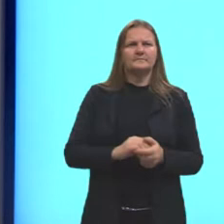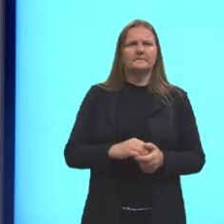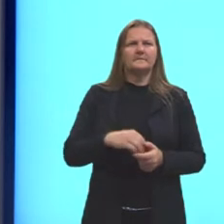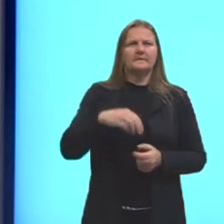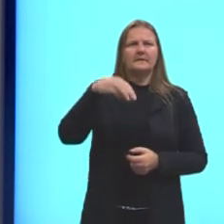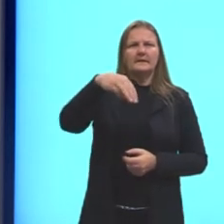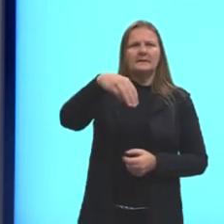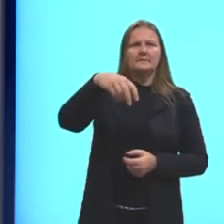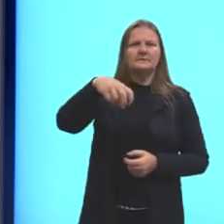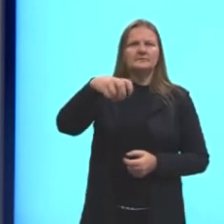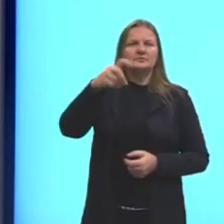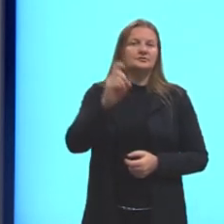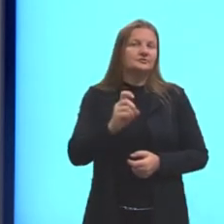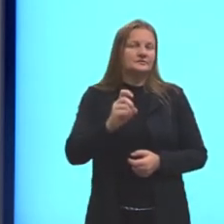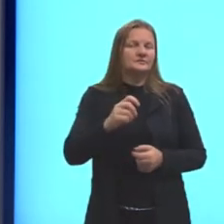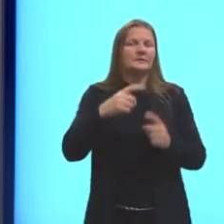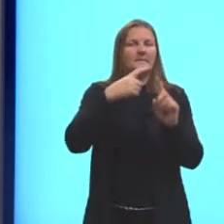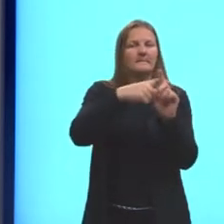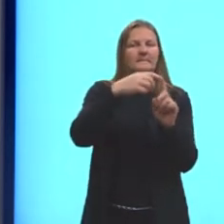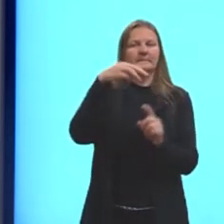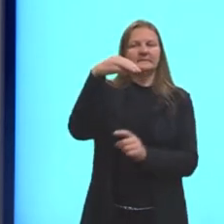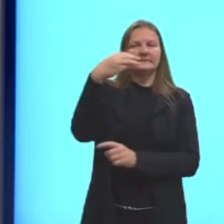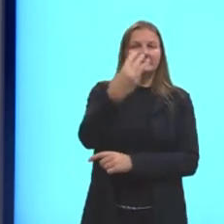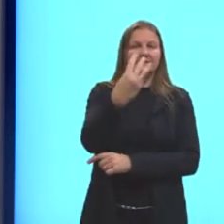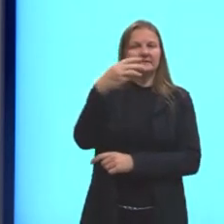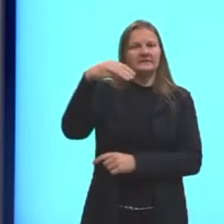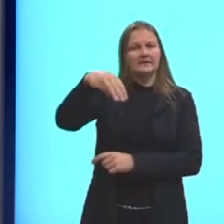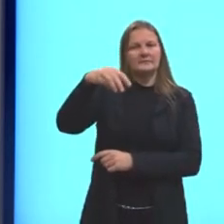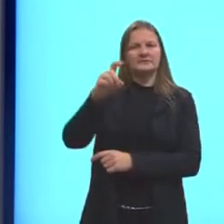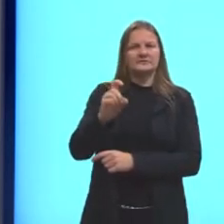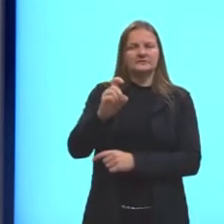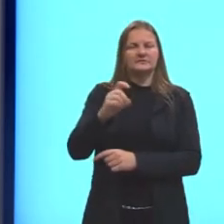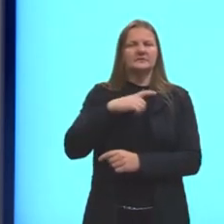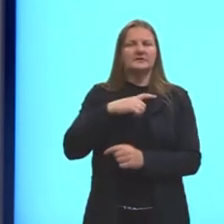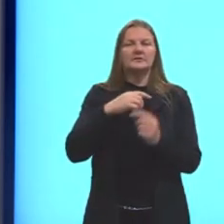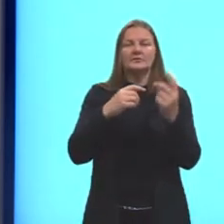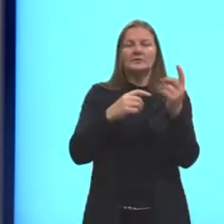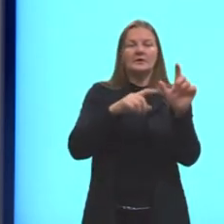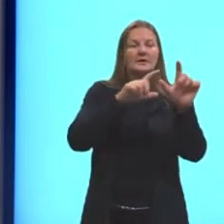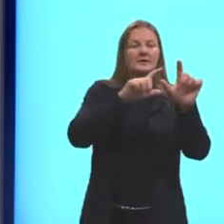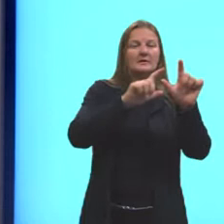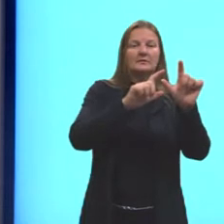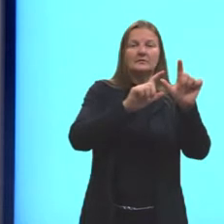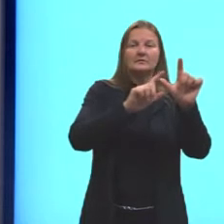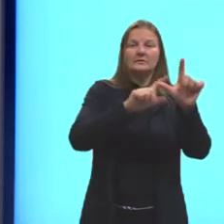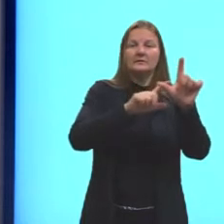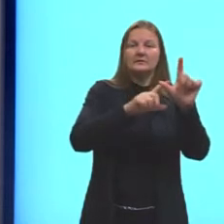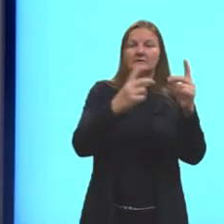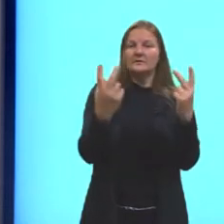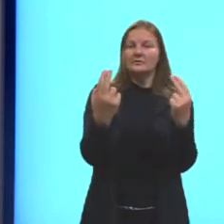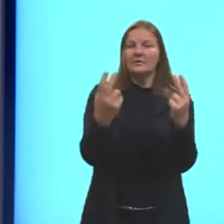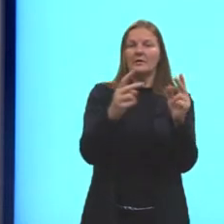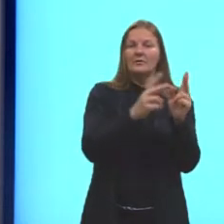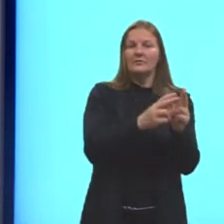MX e mais três enix nós temos um fator comum entre estes dois que é justamente